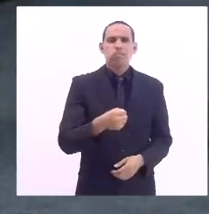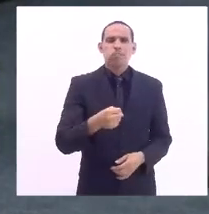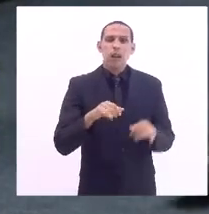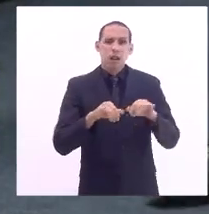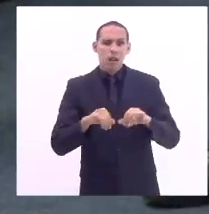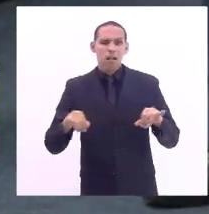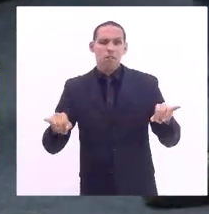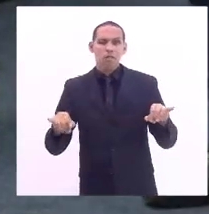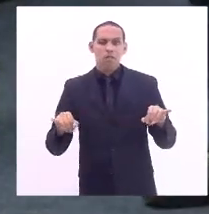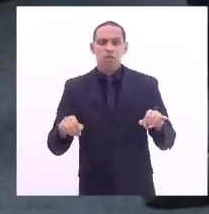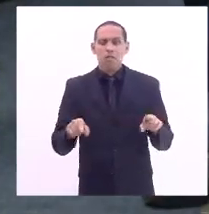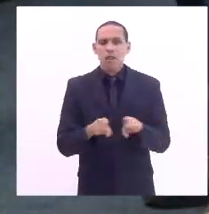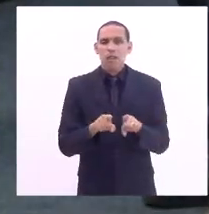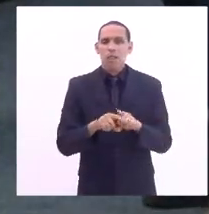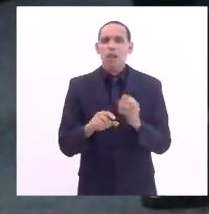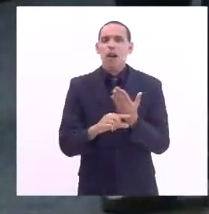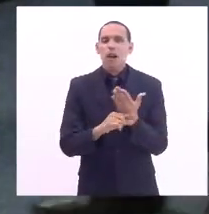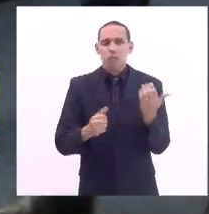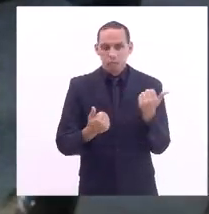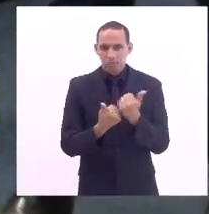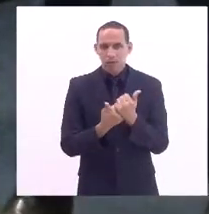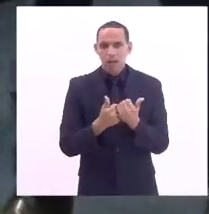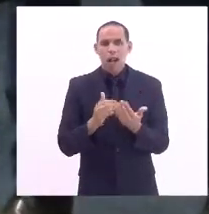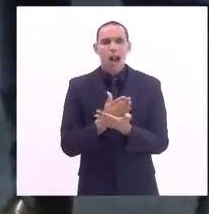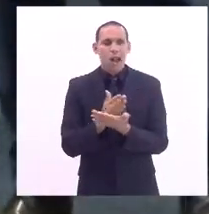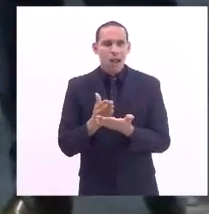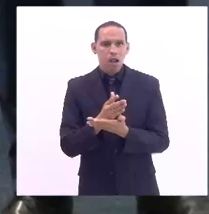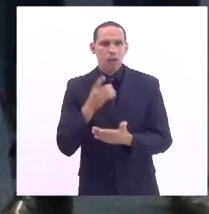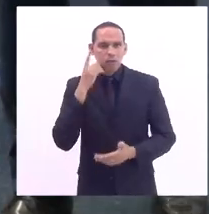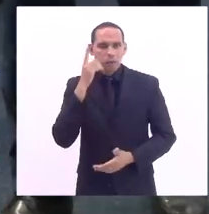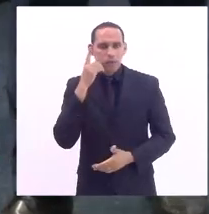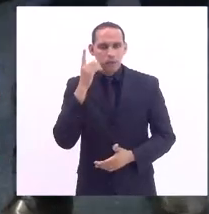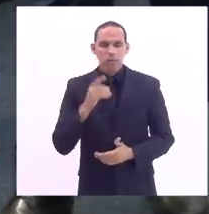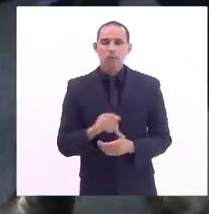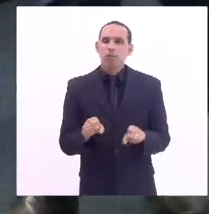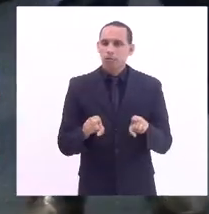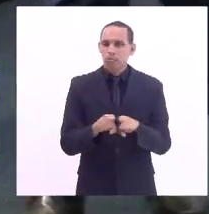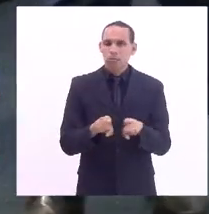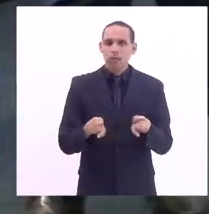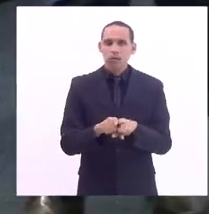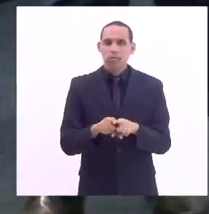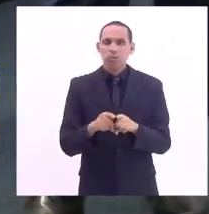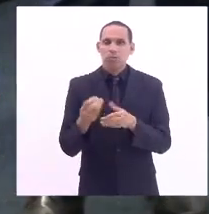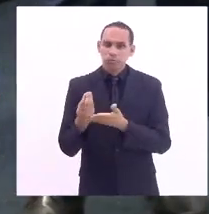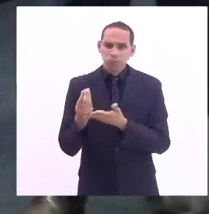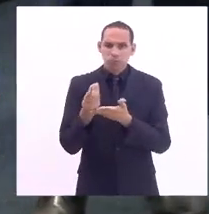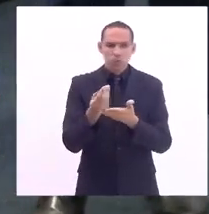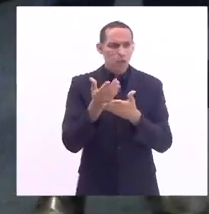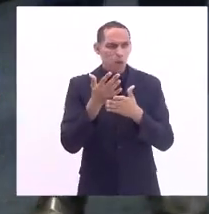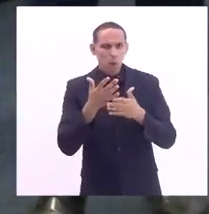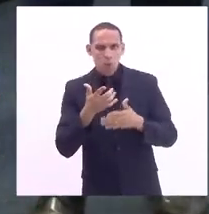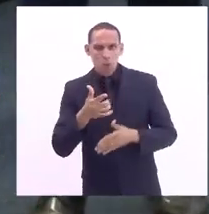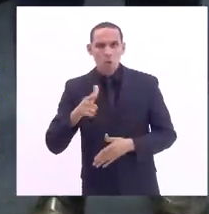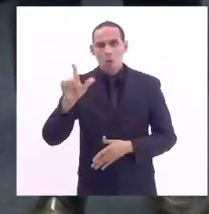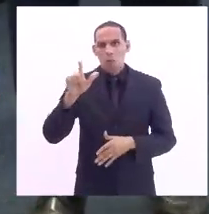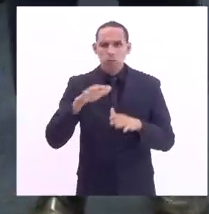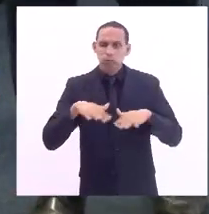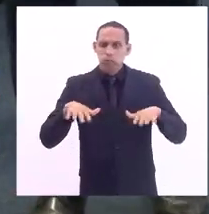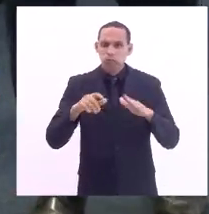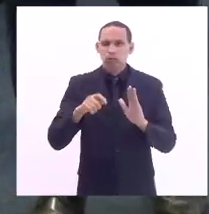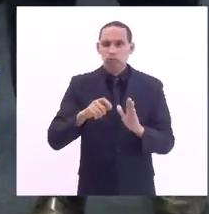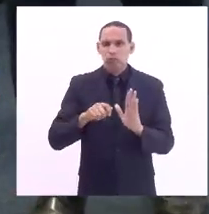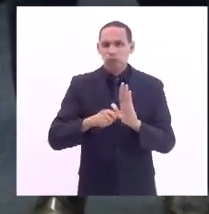anuncio a coautoria de alguns deputados e deputadas, e também eu ofereço aos demais, caso queiram